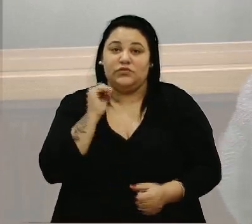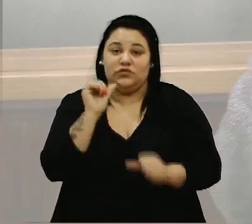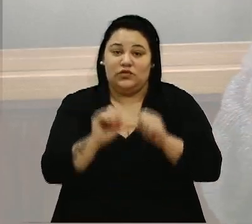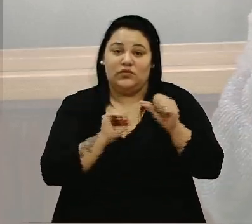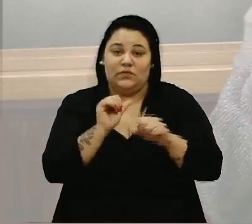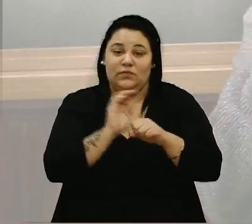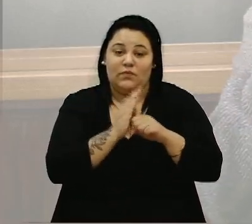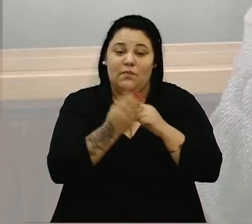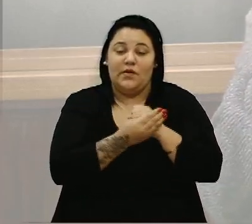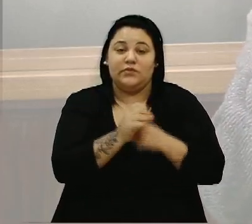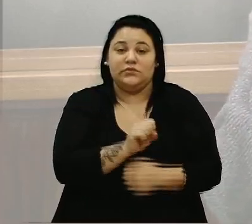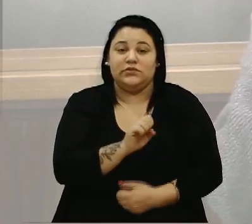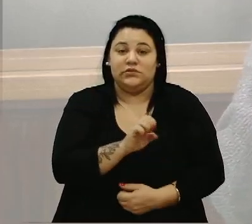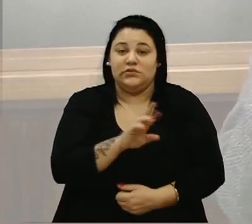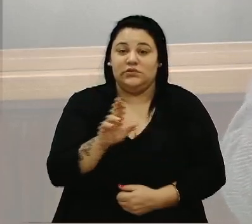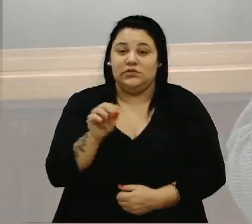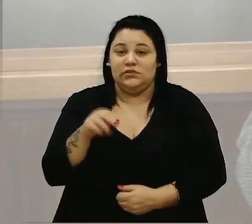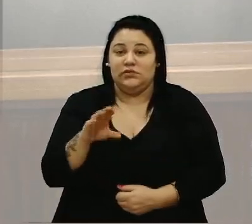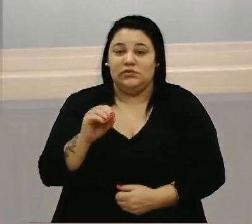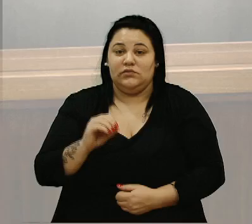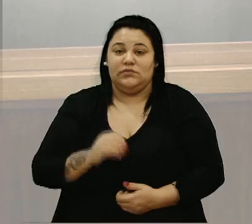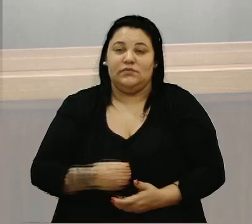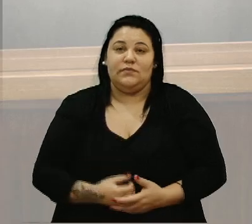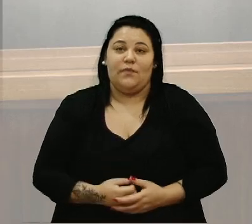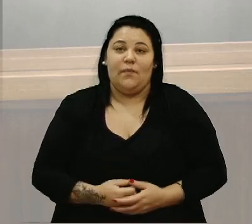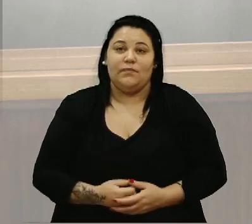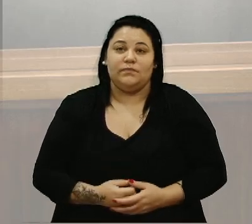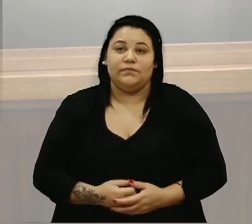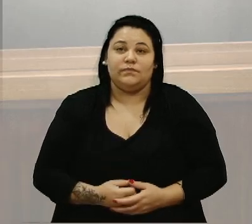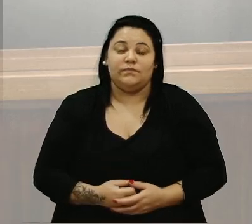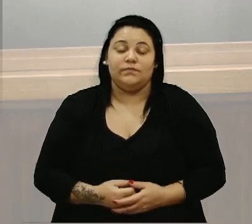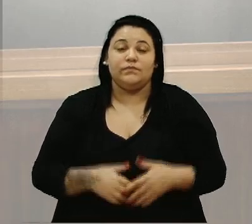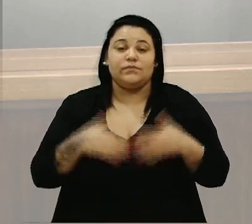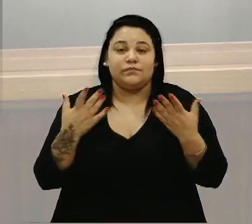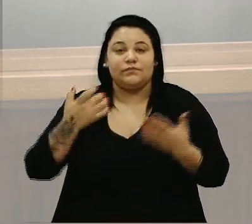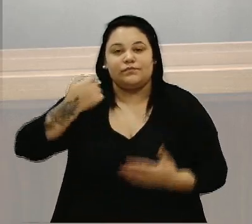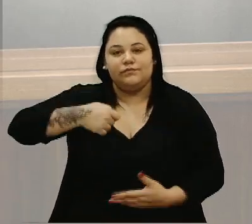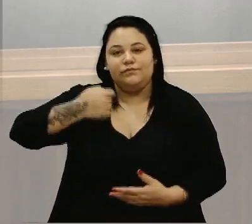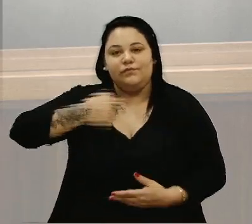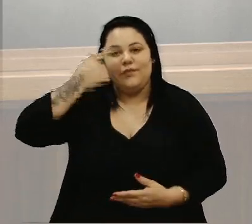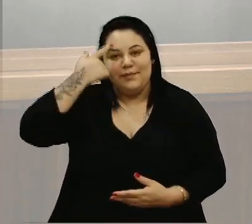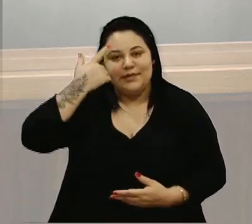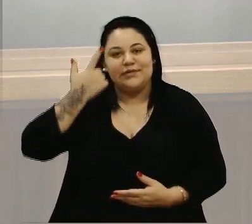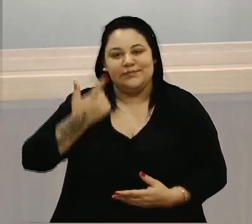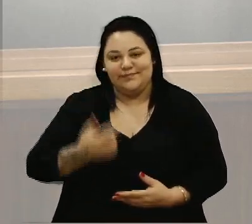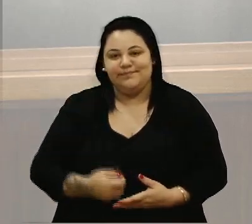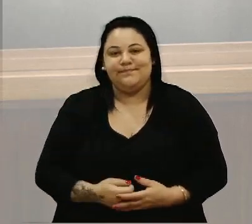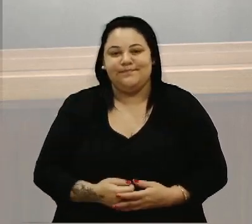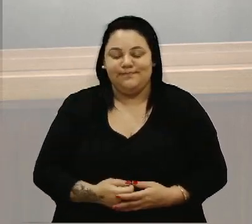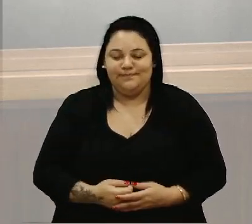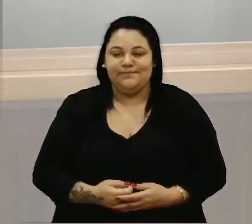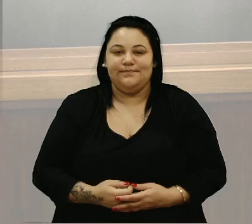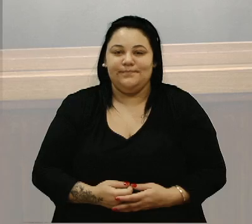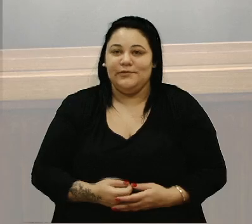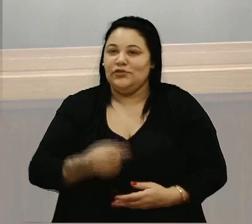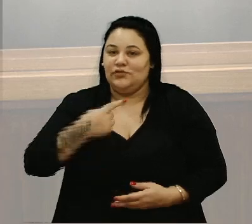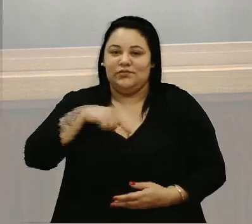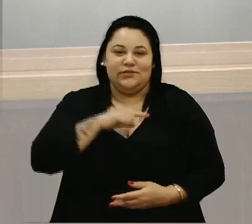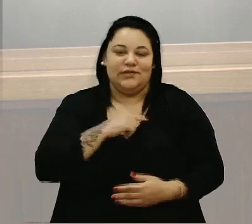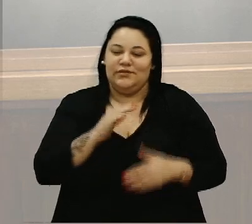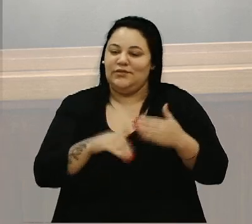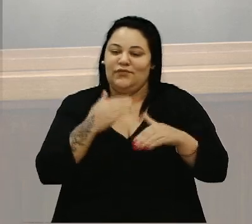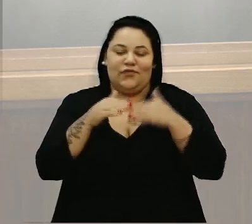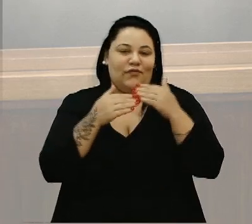bairro Serrano. Então a gente precisa pensar que a gente não está caminhando no